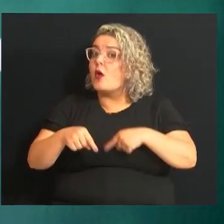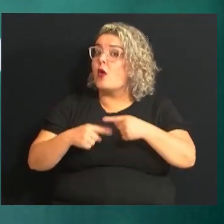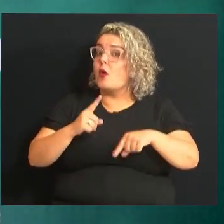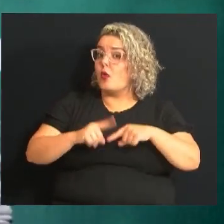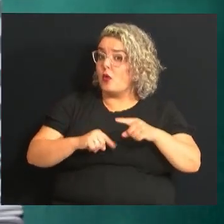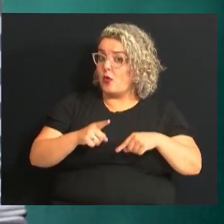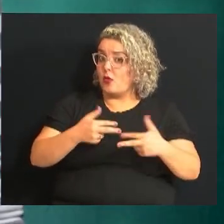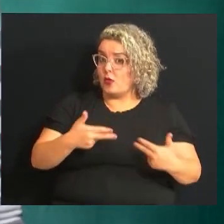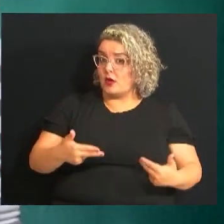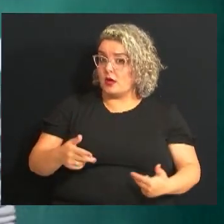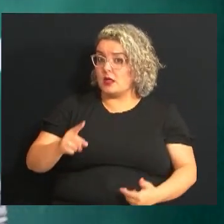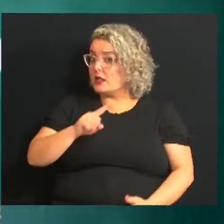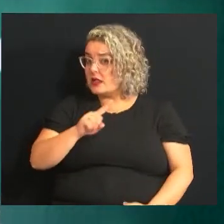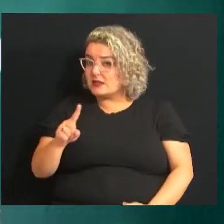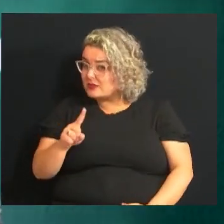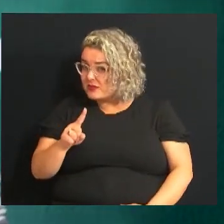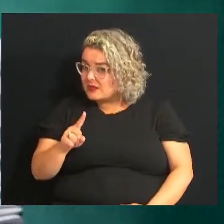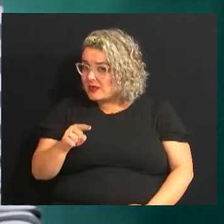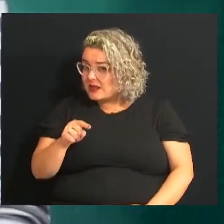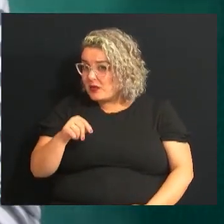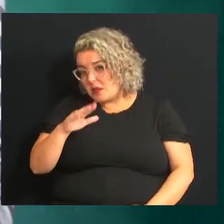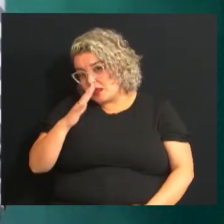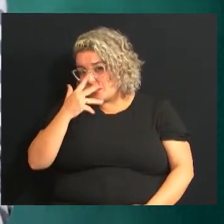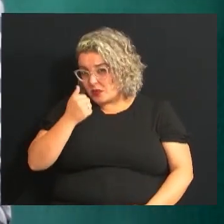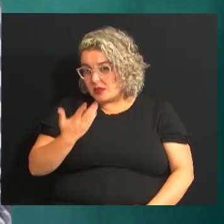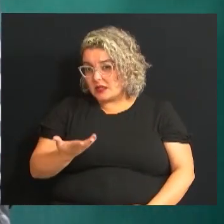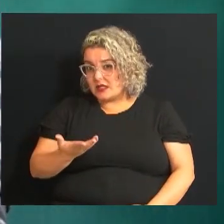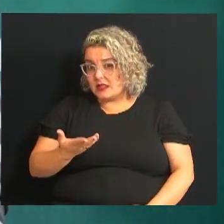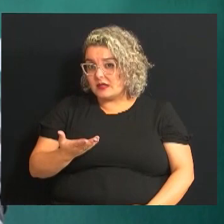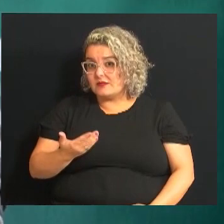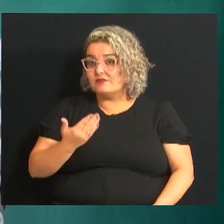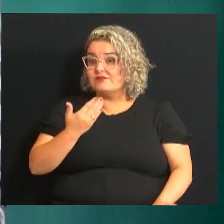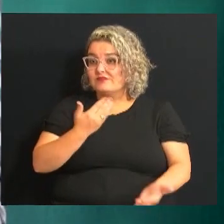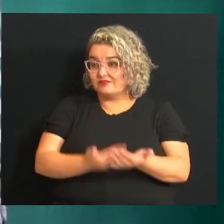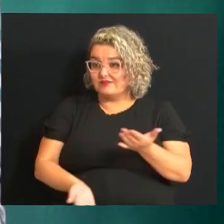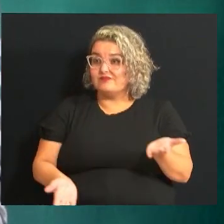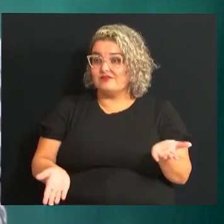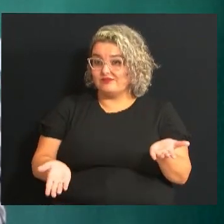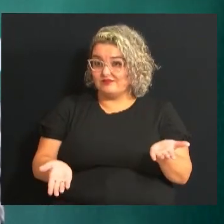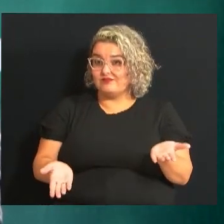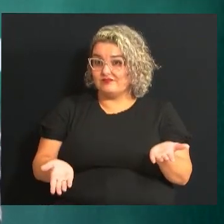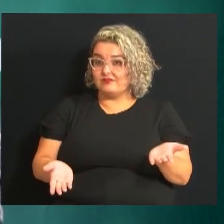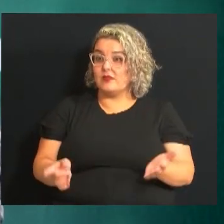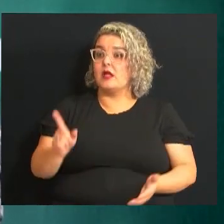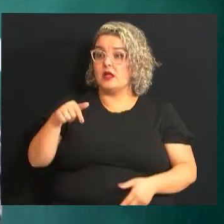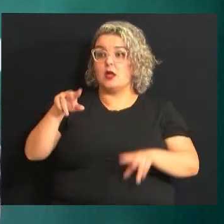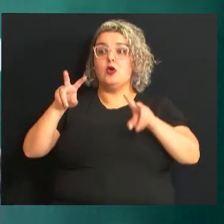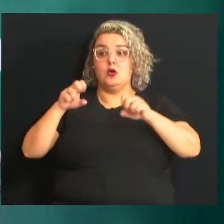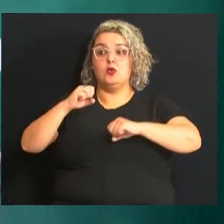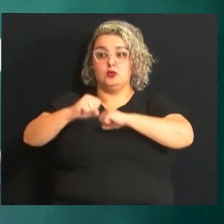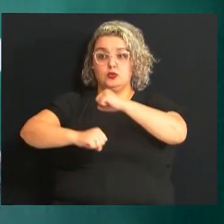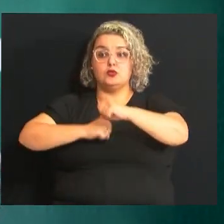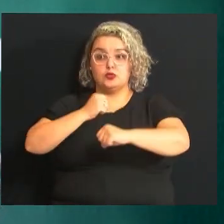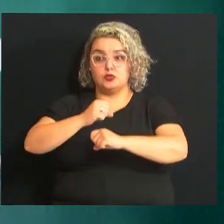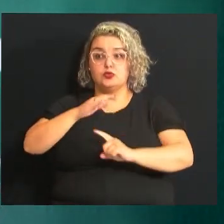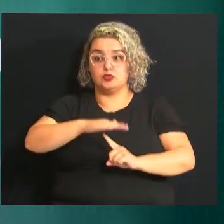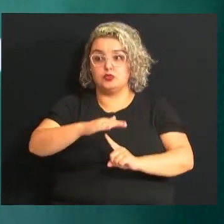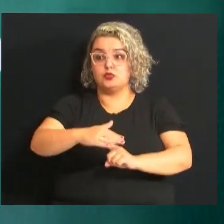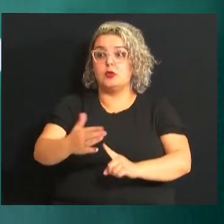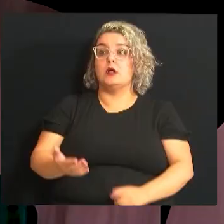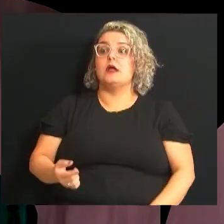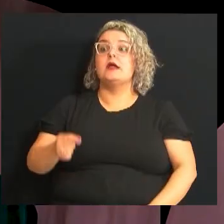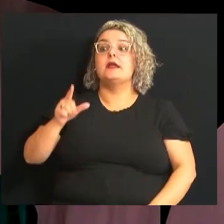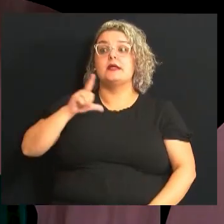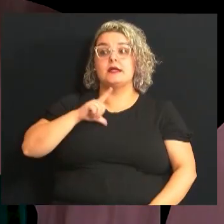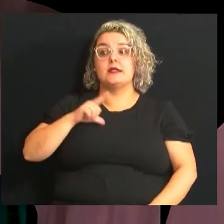para consumo. Mas você sabia que muitos outros produtos que não estão tão bonitinhos assim acabam sendo